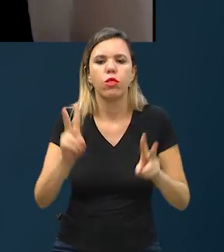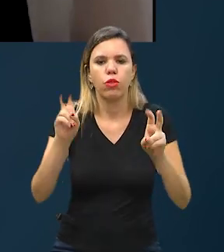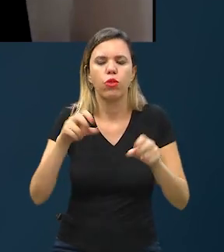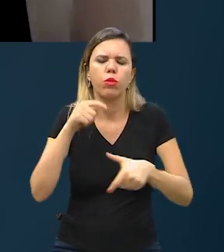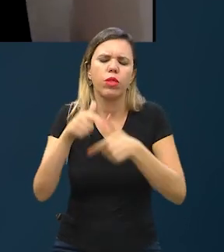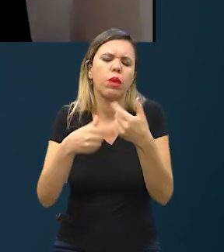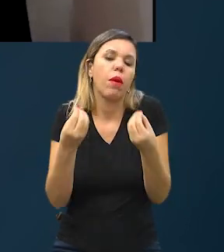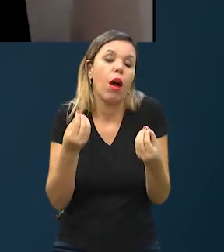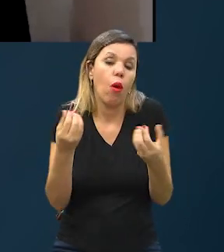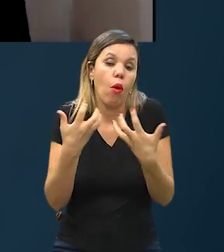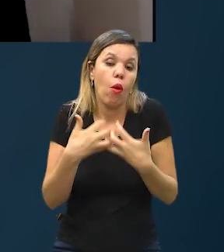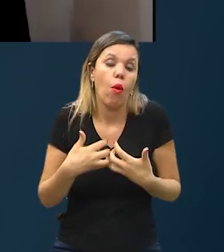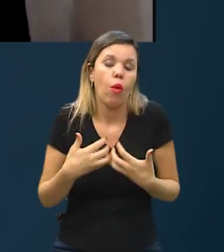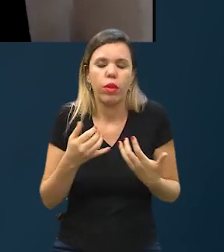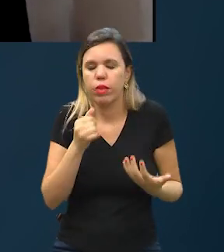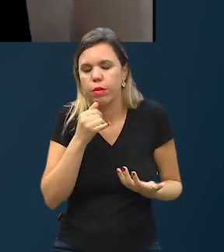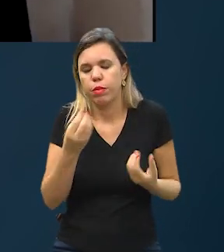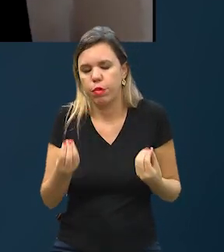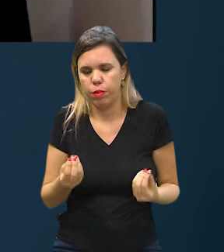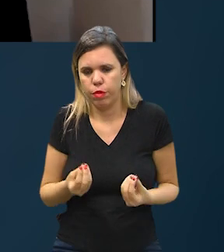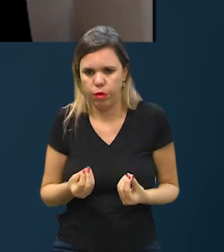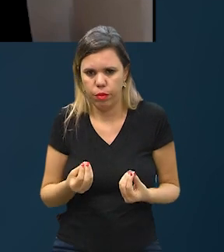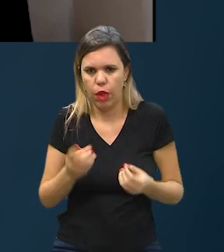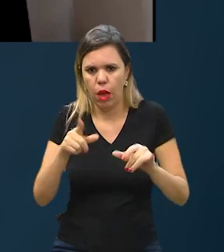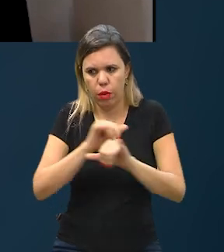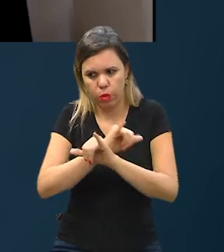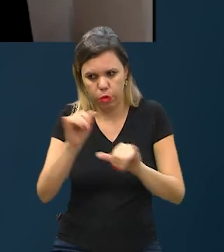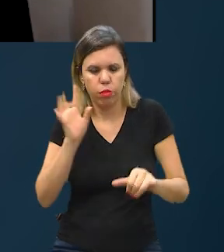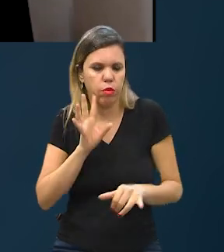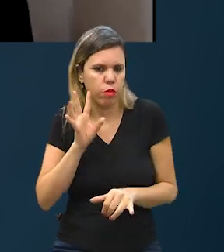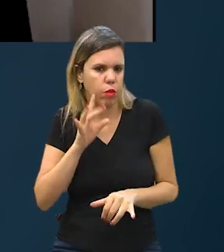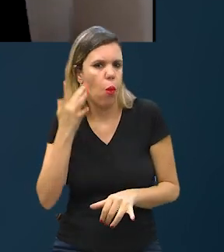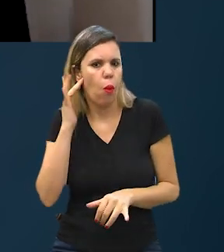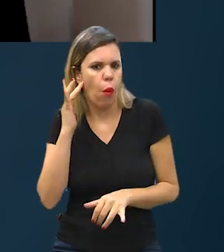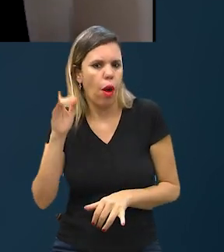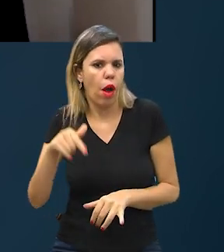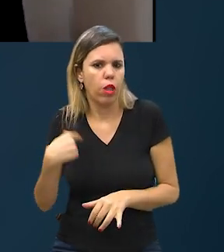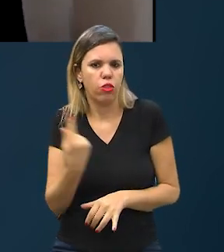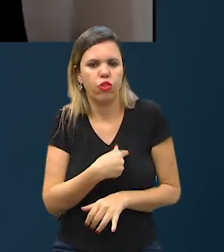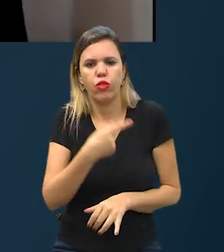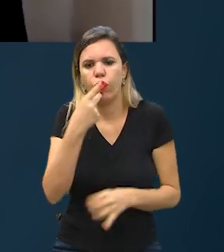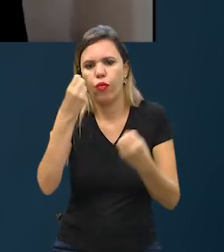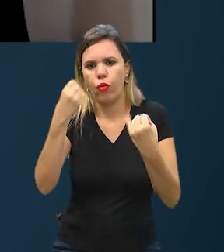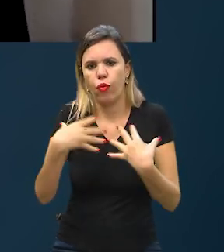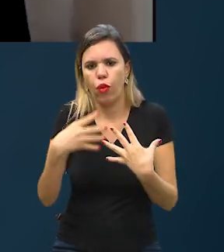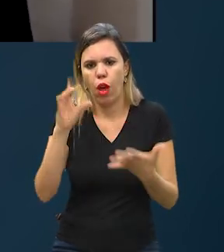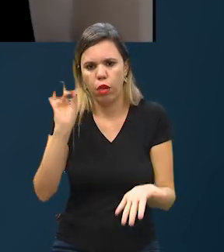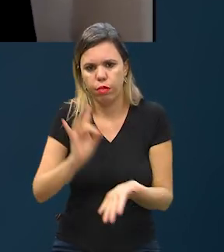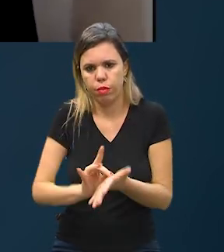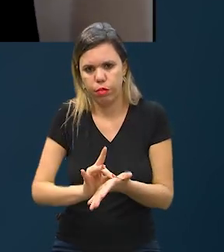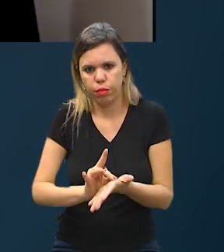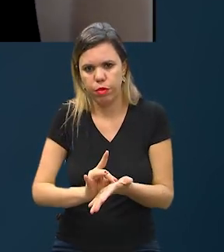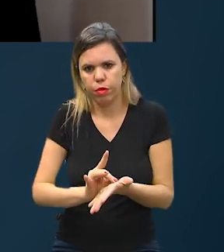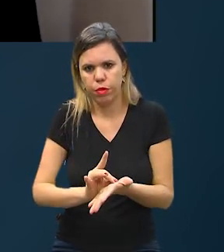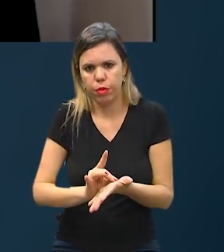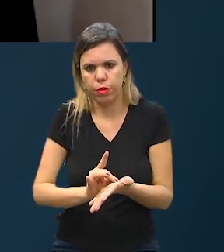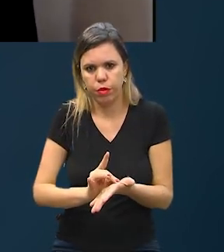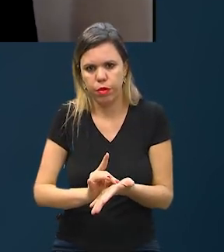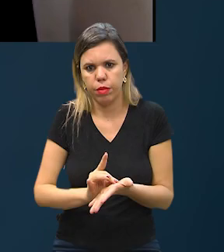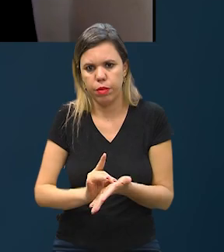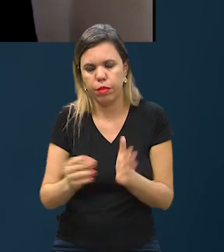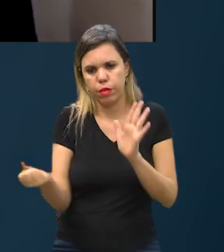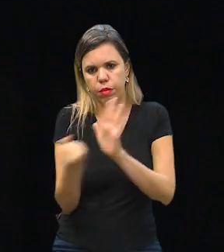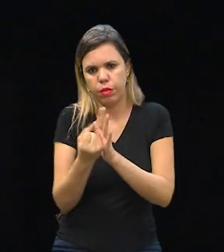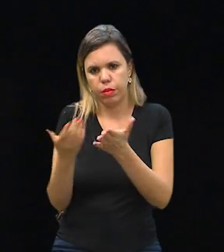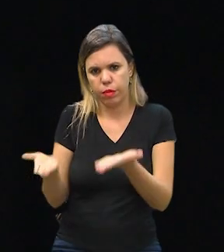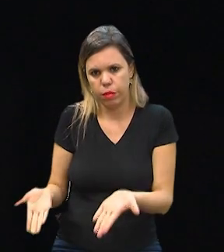emprego também. Então, foi uma campanha bem bacana, que eu acho que ali a gente falou assim, realmente bateu o selo aqui